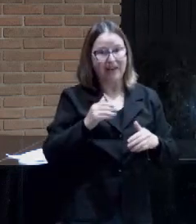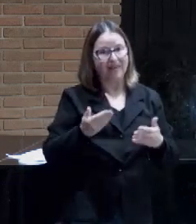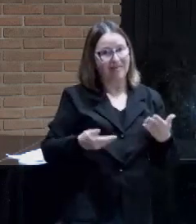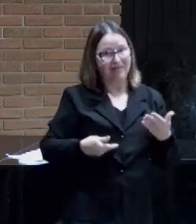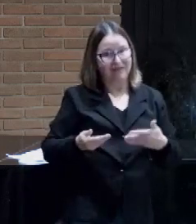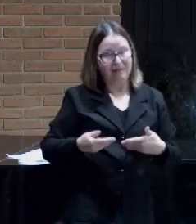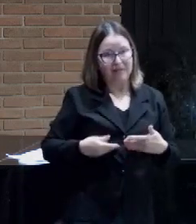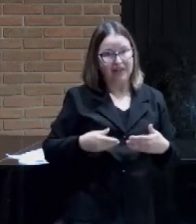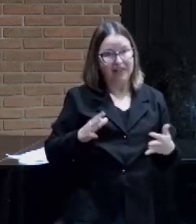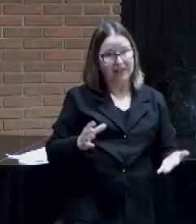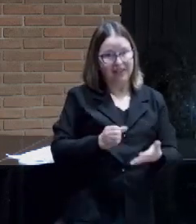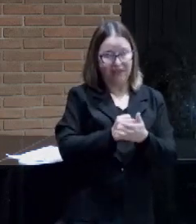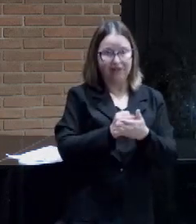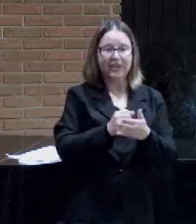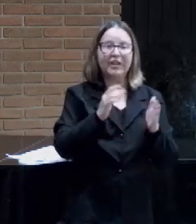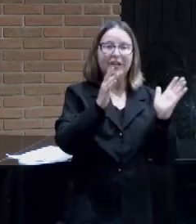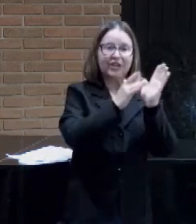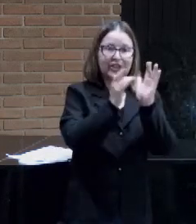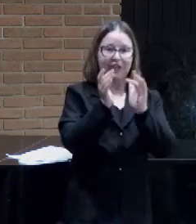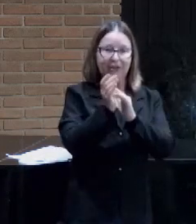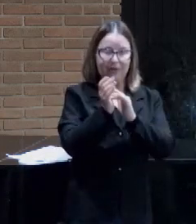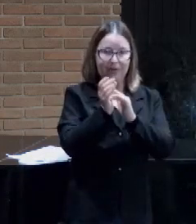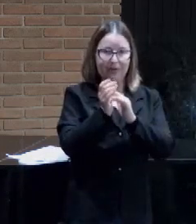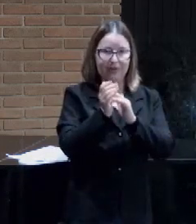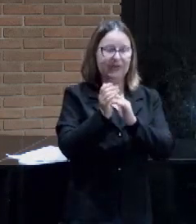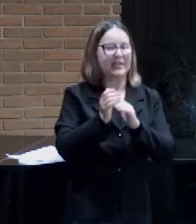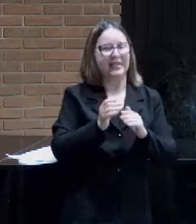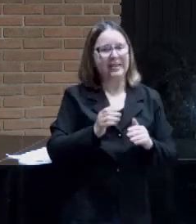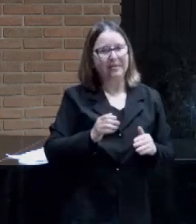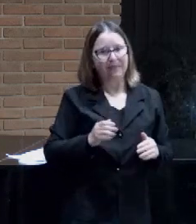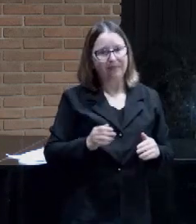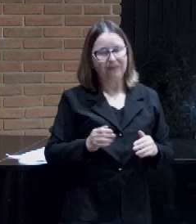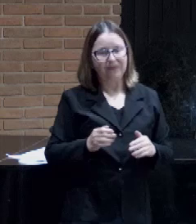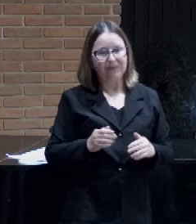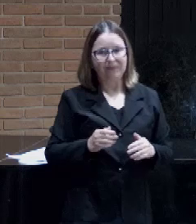que nós fôssemos salvos. Ele foi lançado na